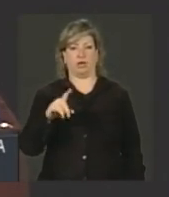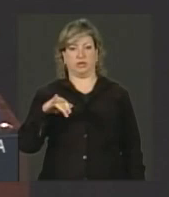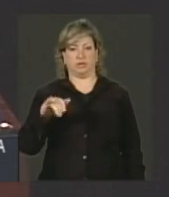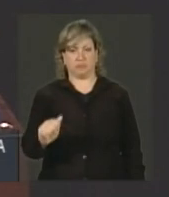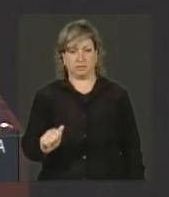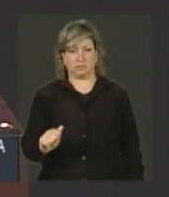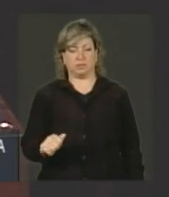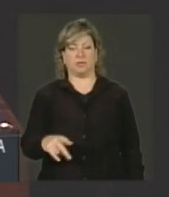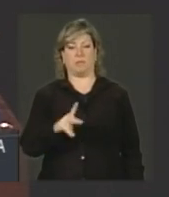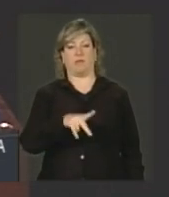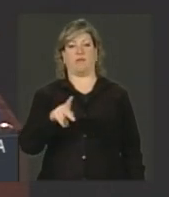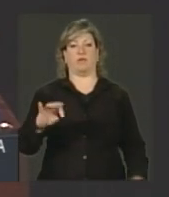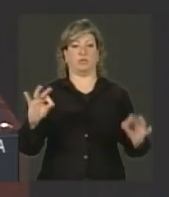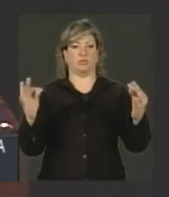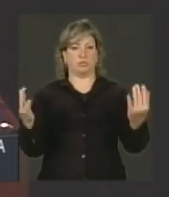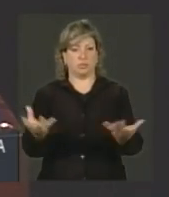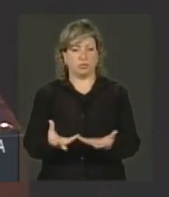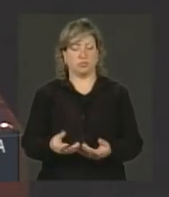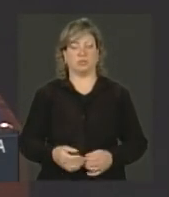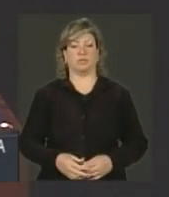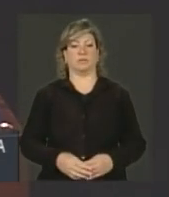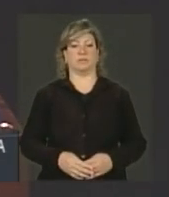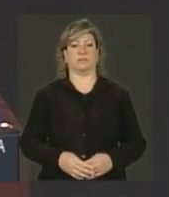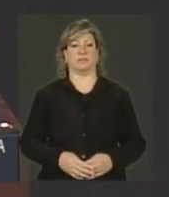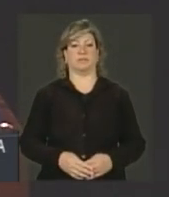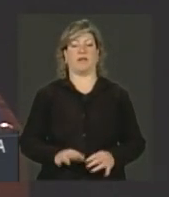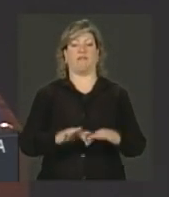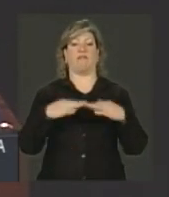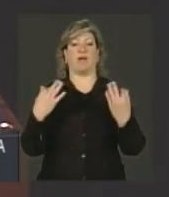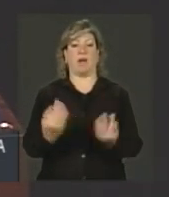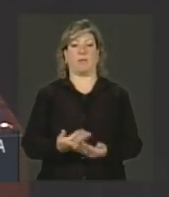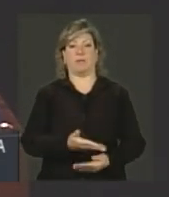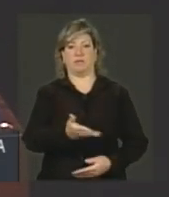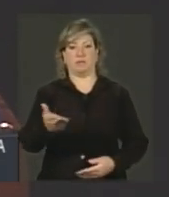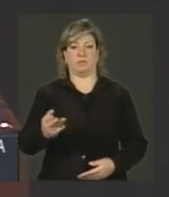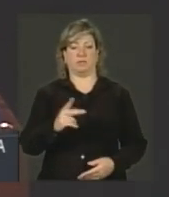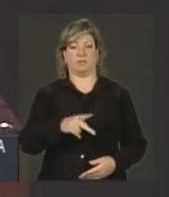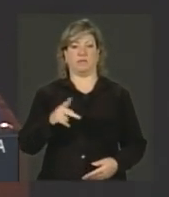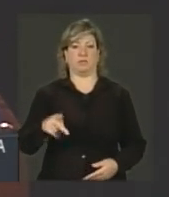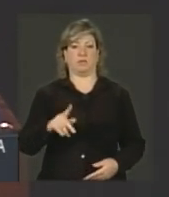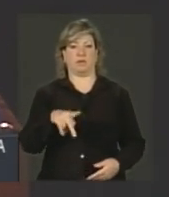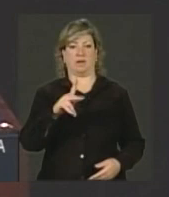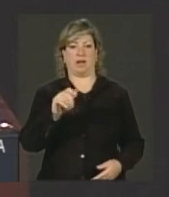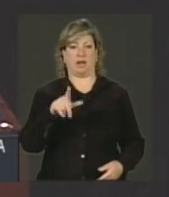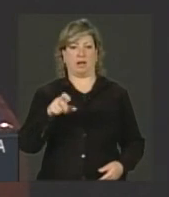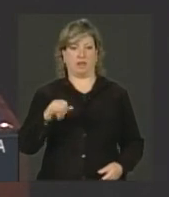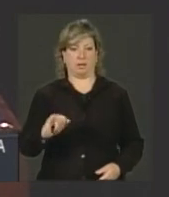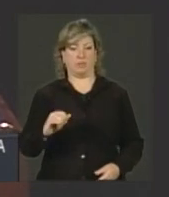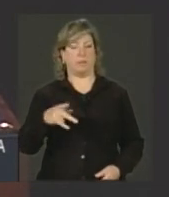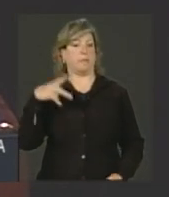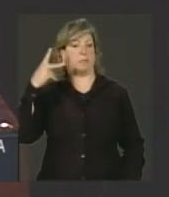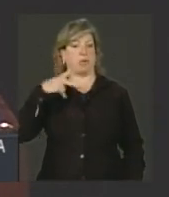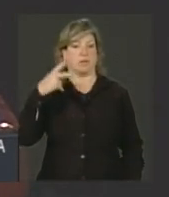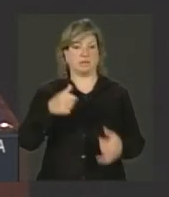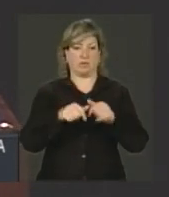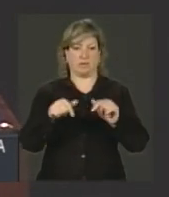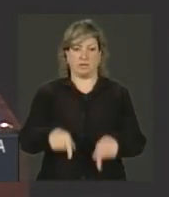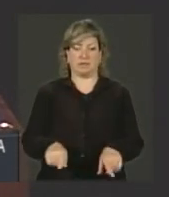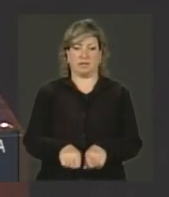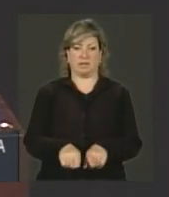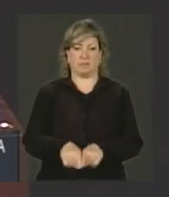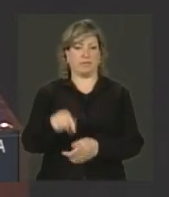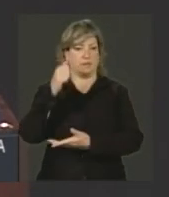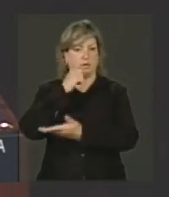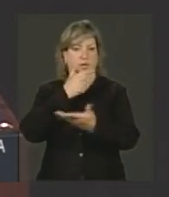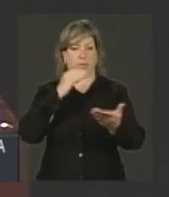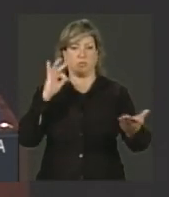Professores titulares, professores eméritos, familiares do professor Calil, parlamentares presentes, senhores e